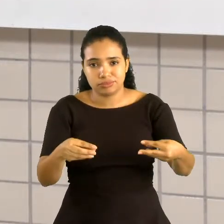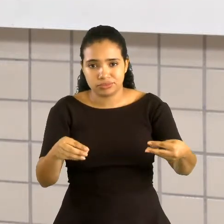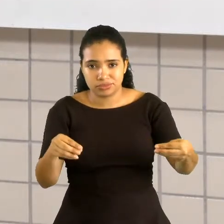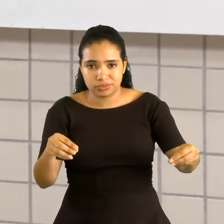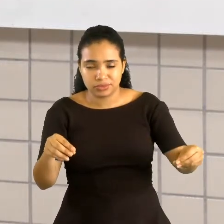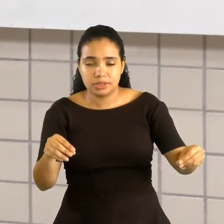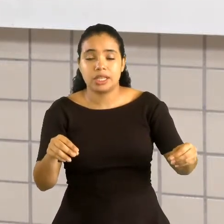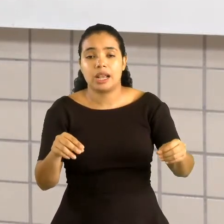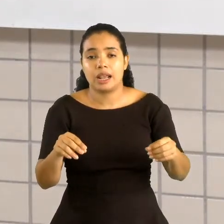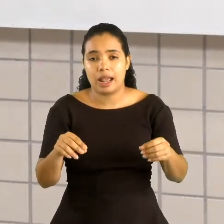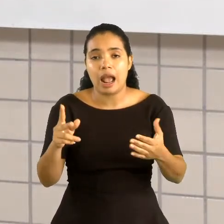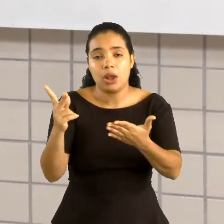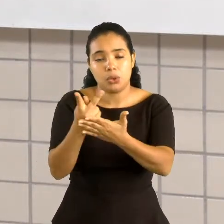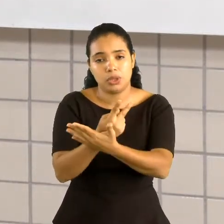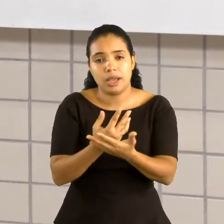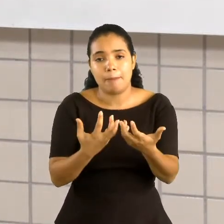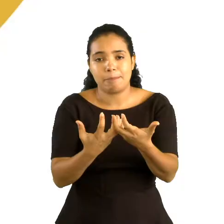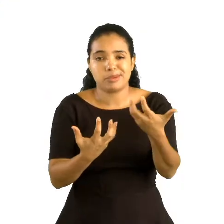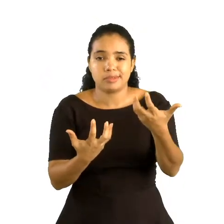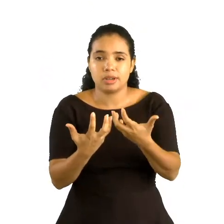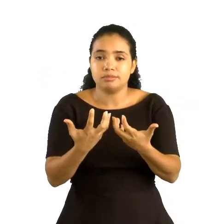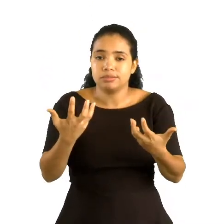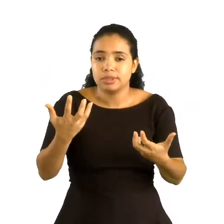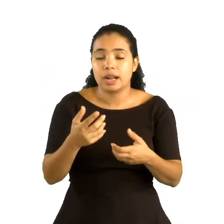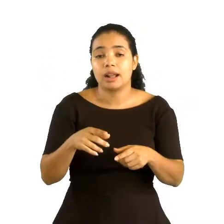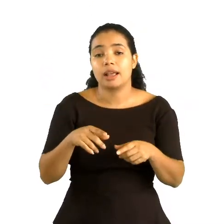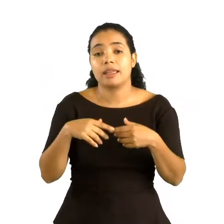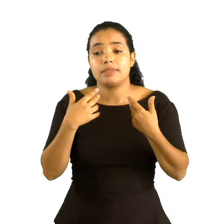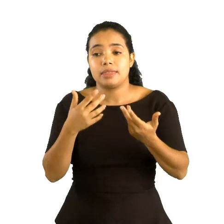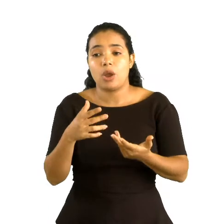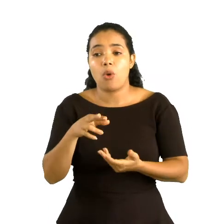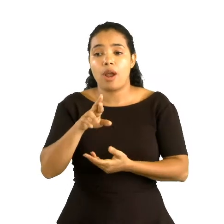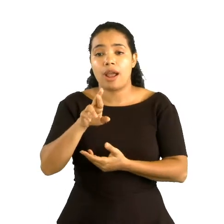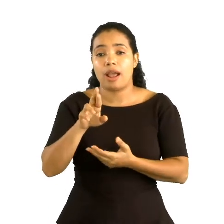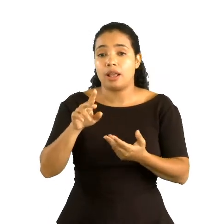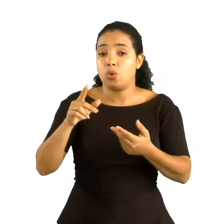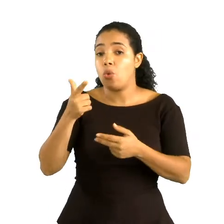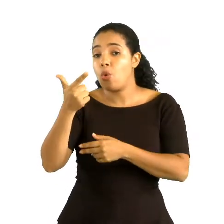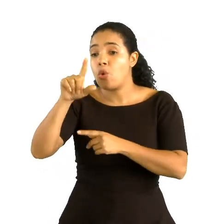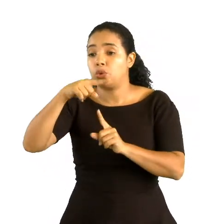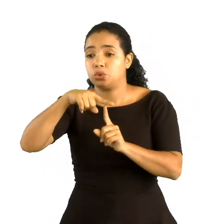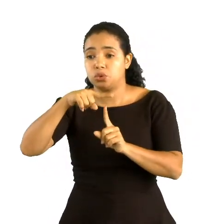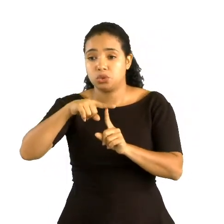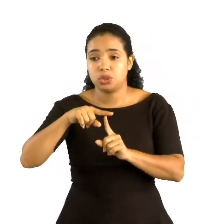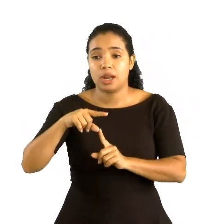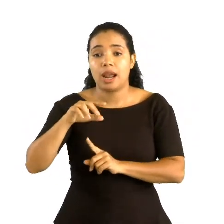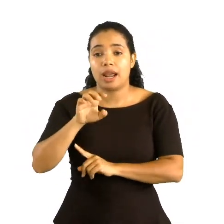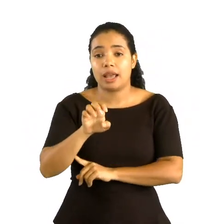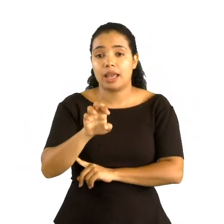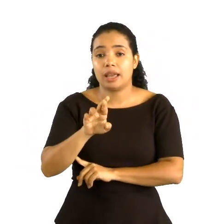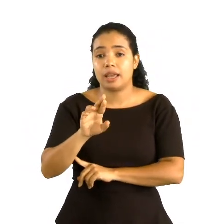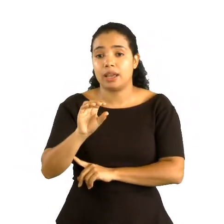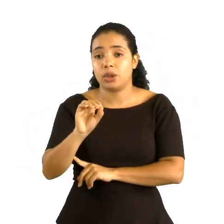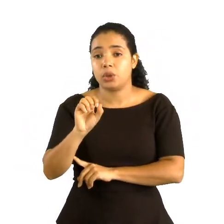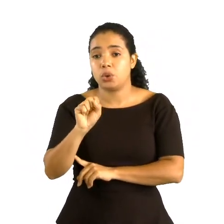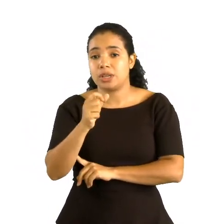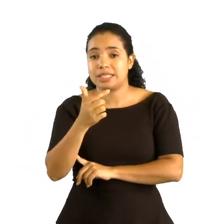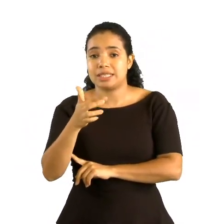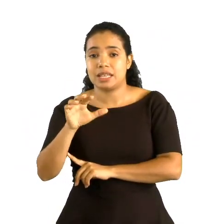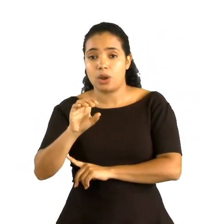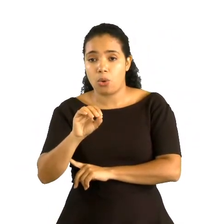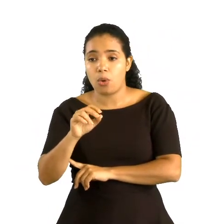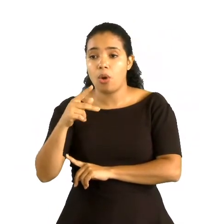de erosão também, tá? A erosão pluvial, pluvial. O que quer dizer